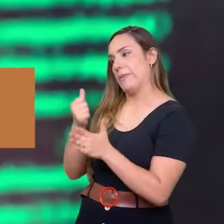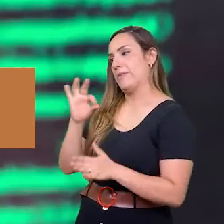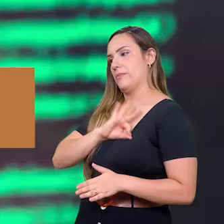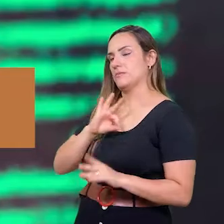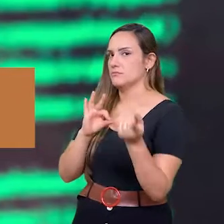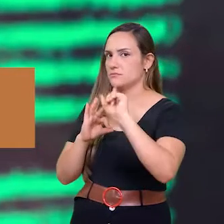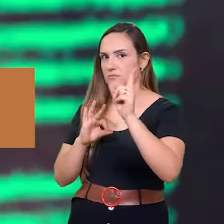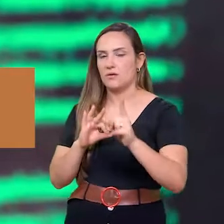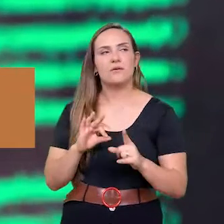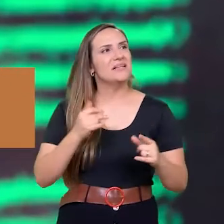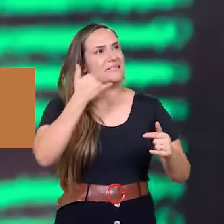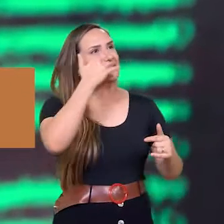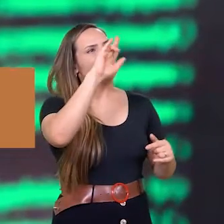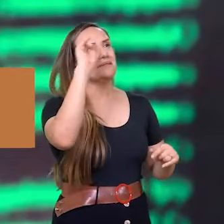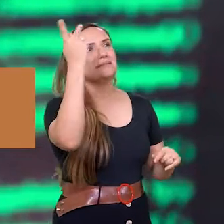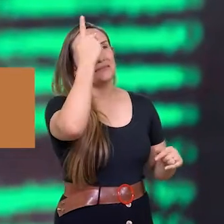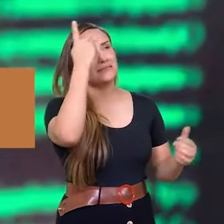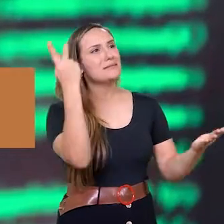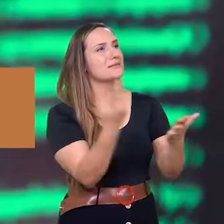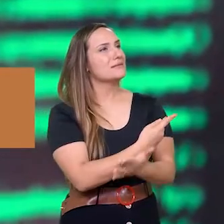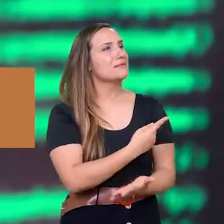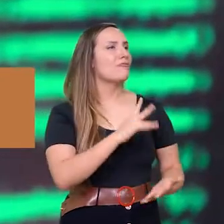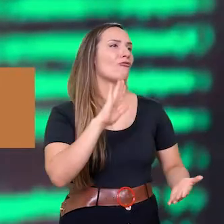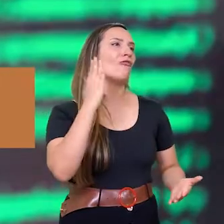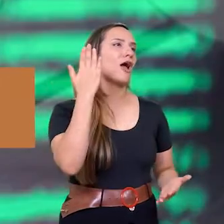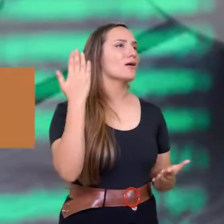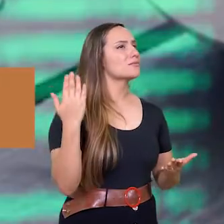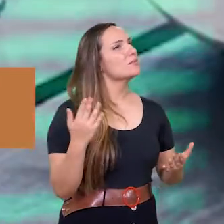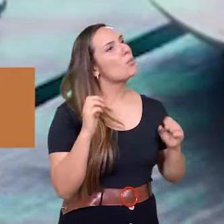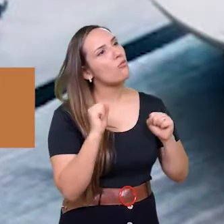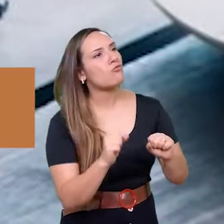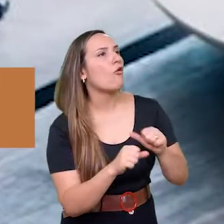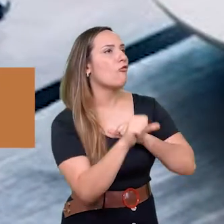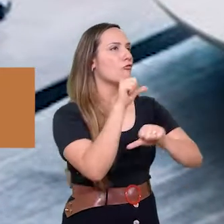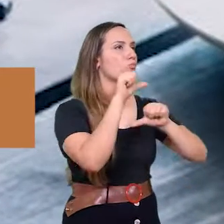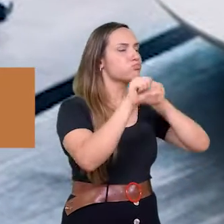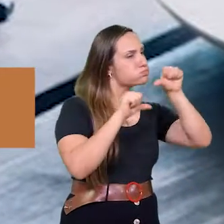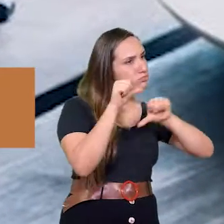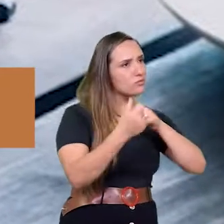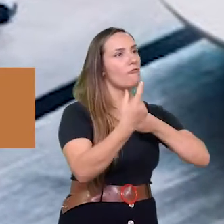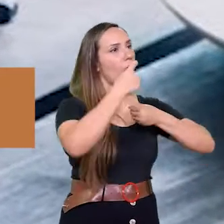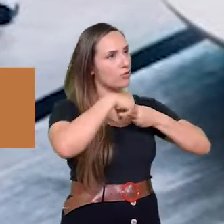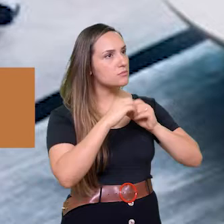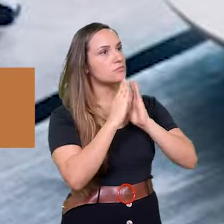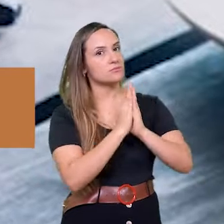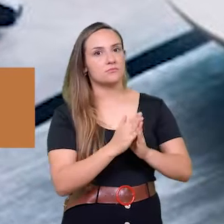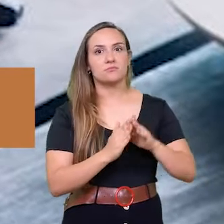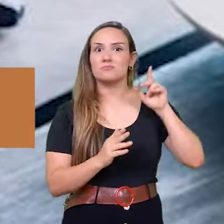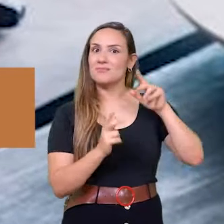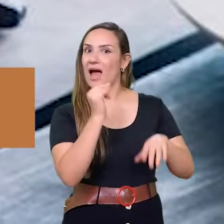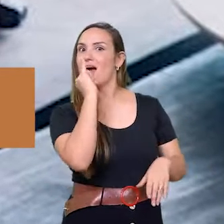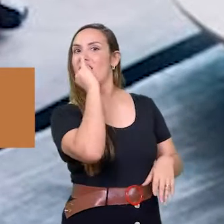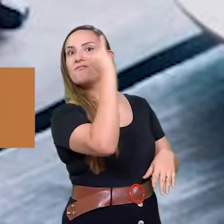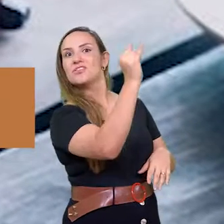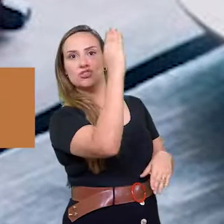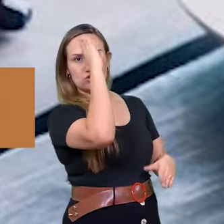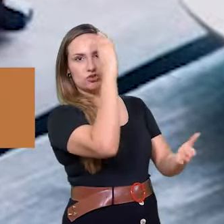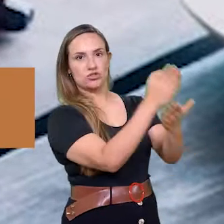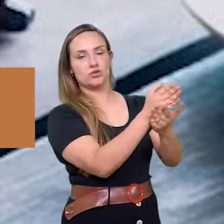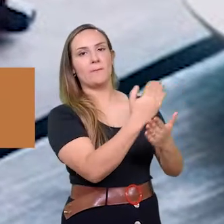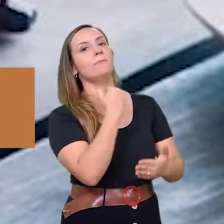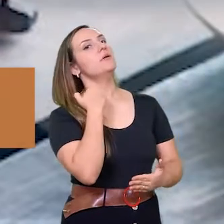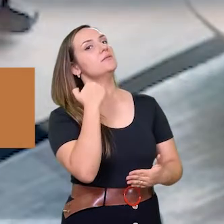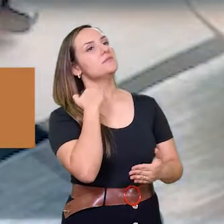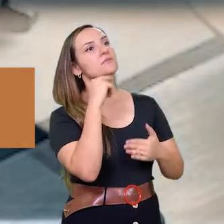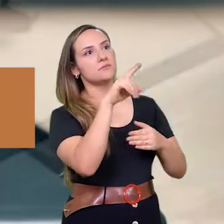transferência equivocada, enganado ou fraudulenta, que seja. Então, o seu banco, sendo imediatamente